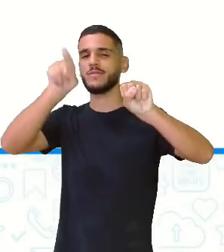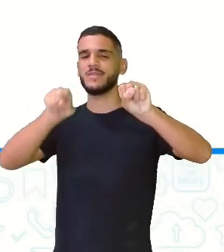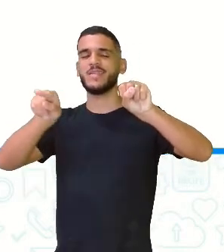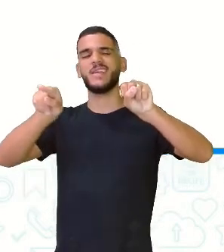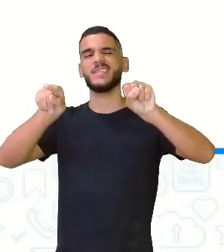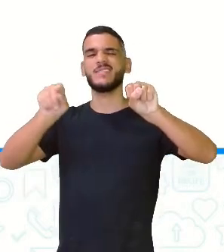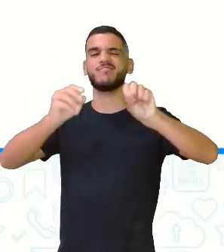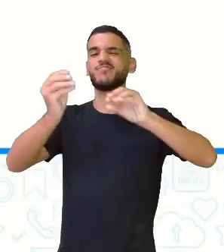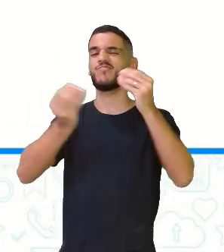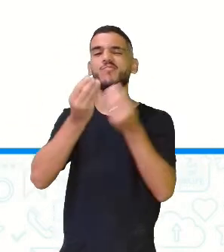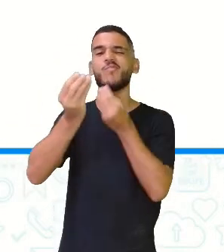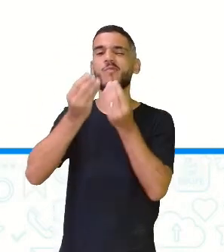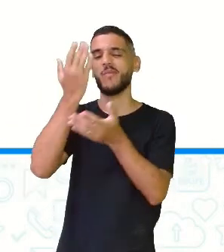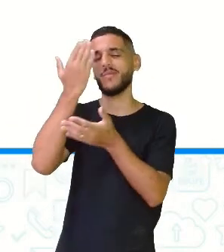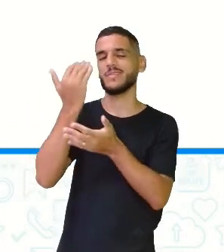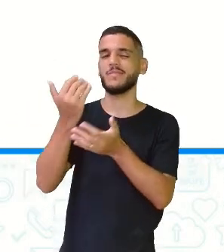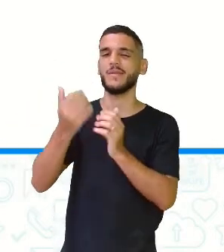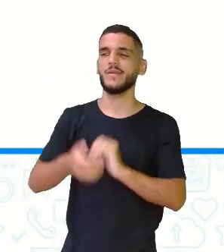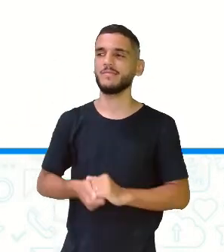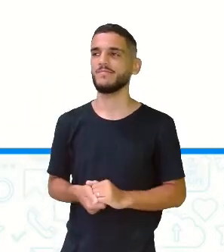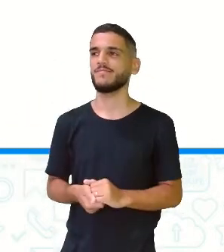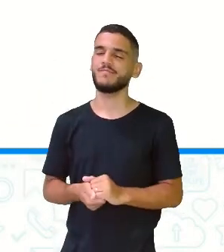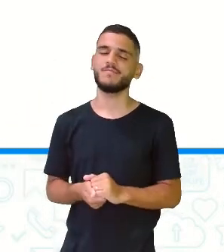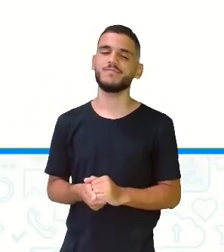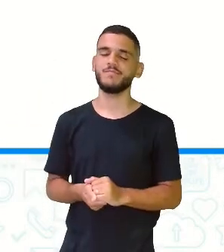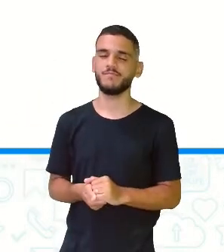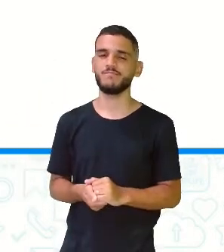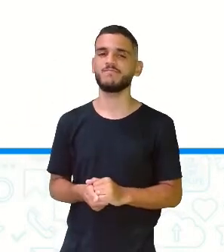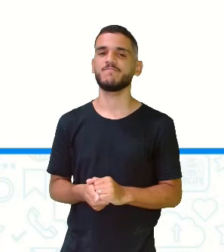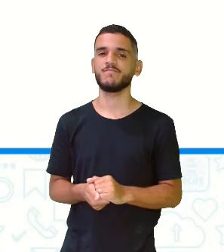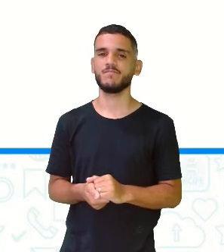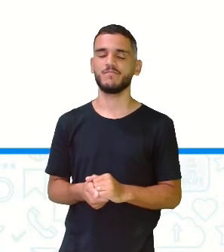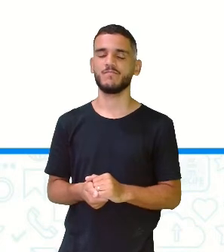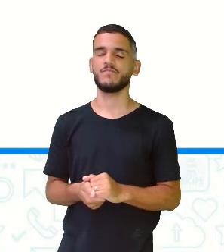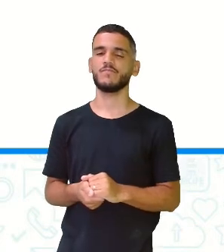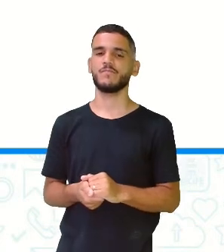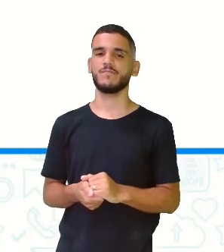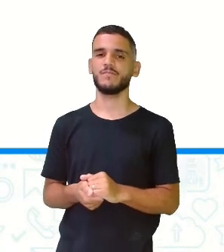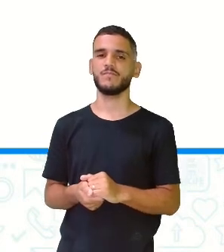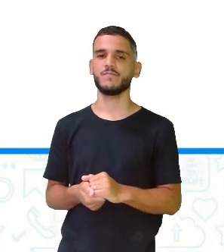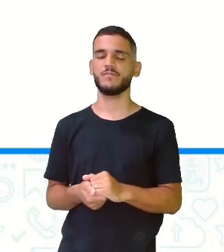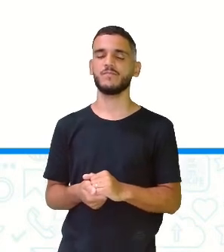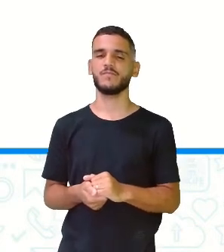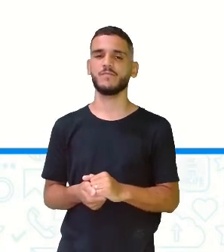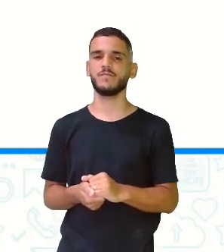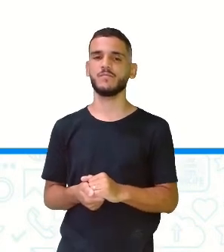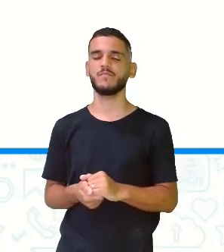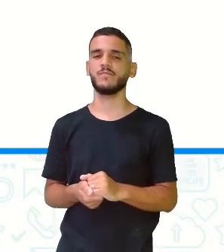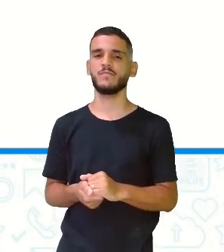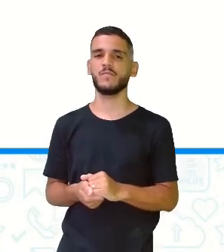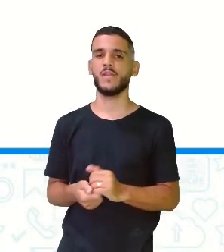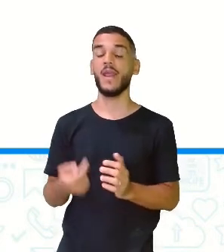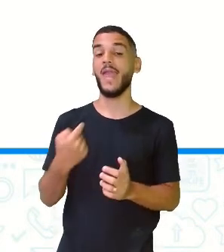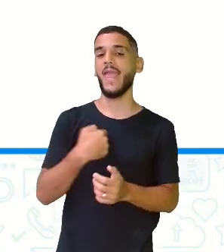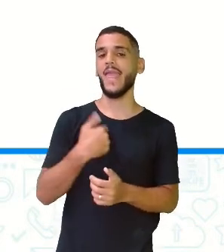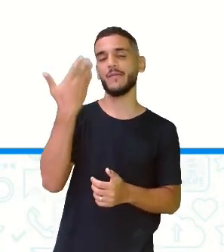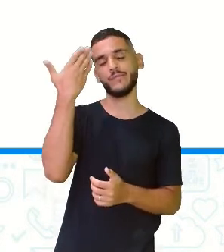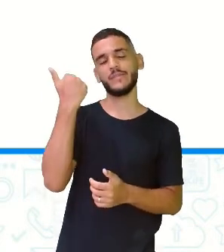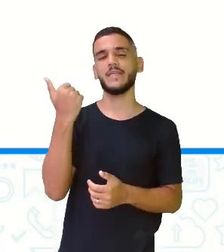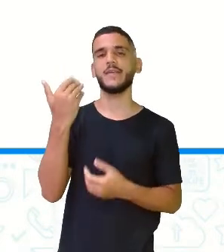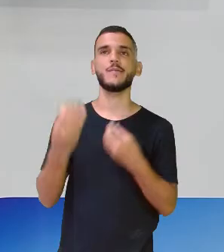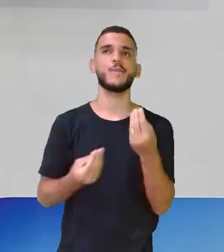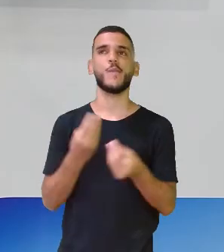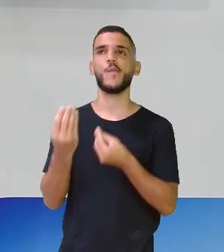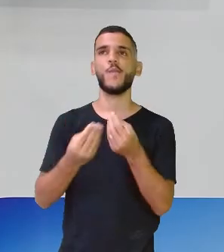mesmo, mas uma está grafada com S e outro está grafado com Z, tá? Então, eu sei